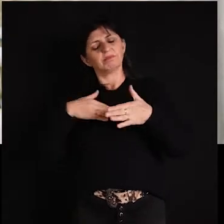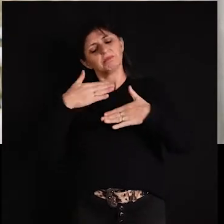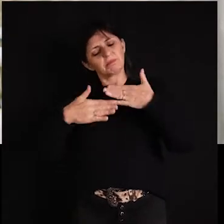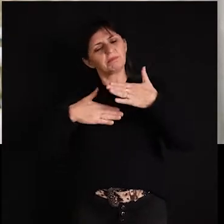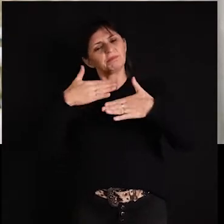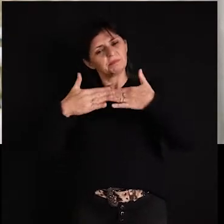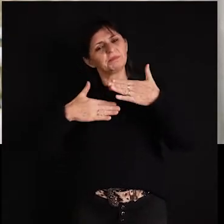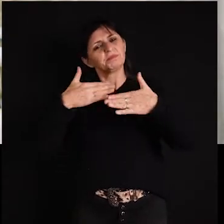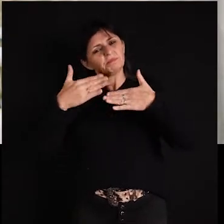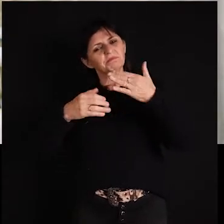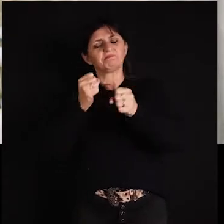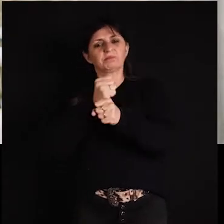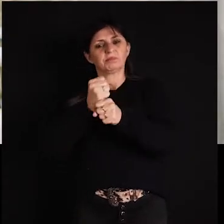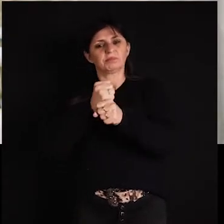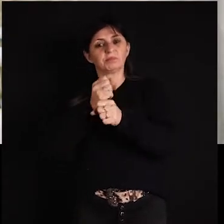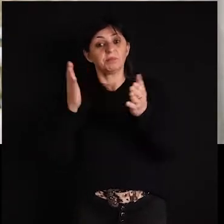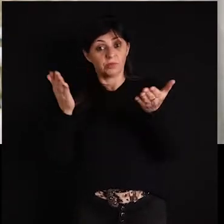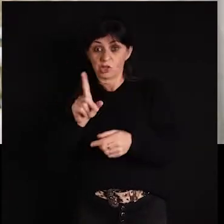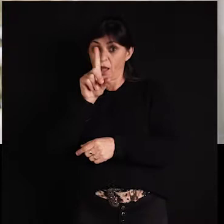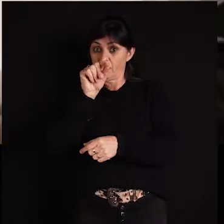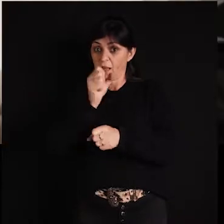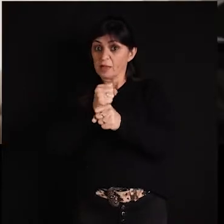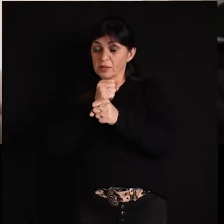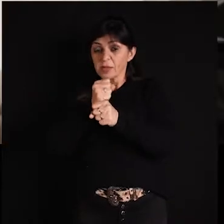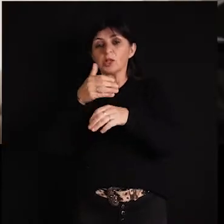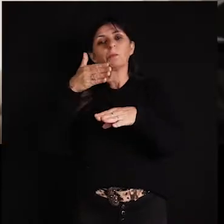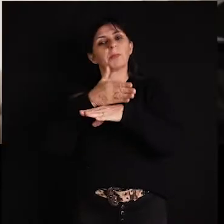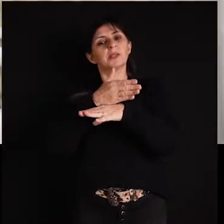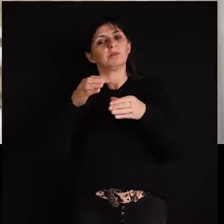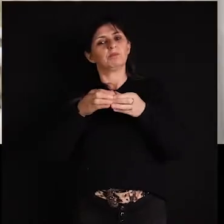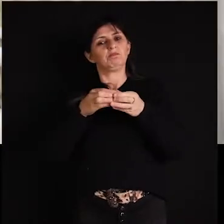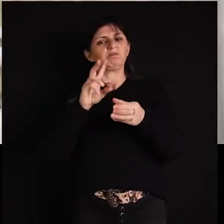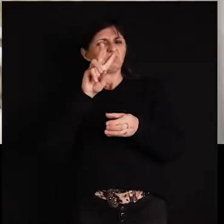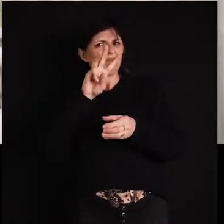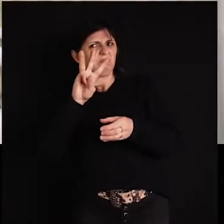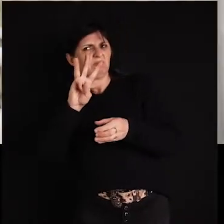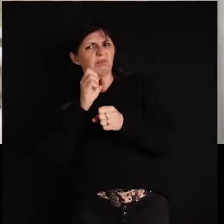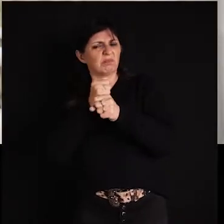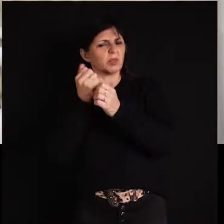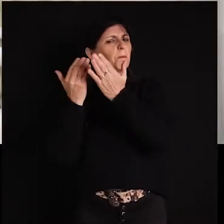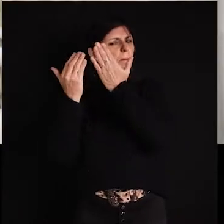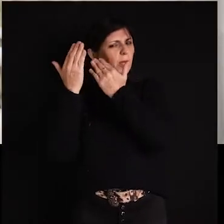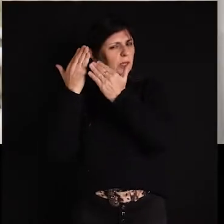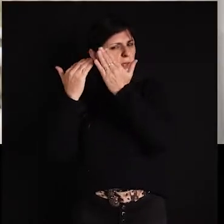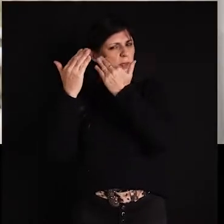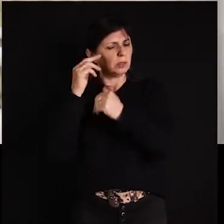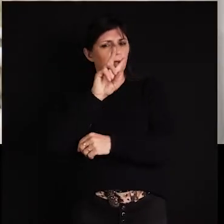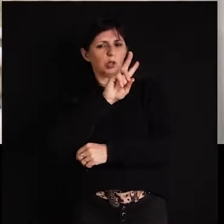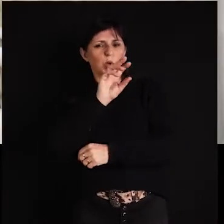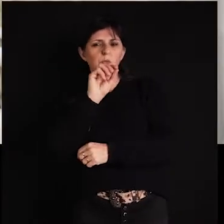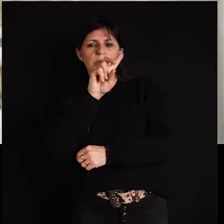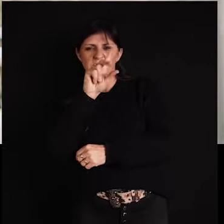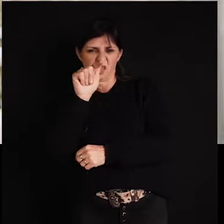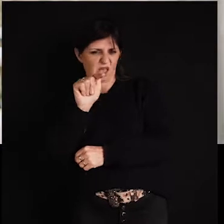anos. Eu já estou com 10 anos nos Monarcas. Há uns 2 ou 3 anos atrás, eu acho que foi em